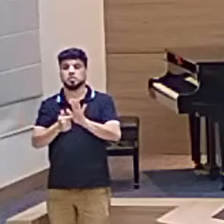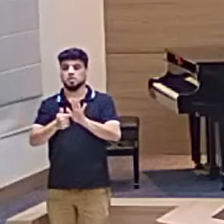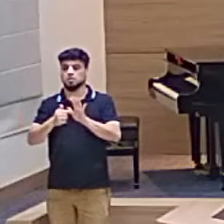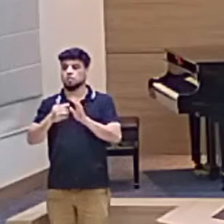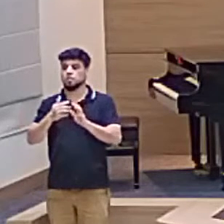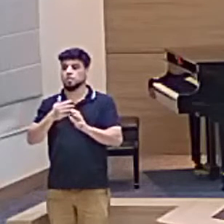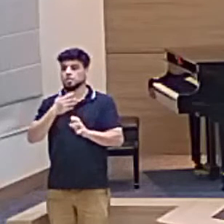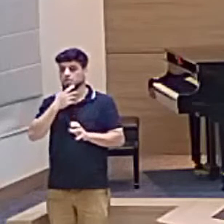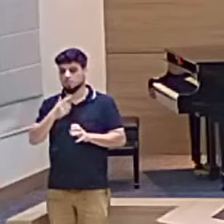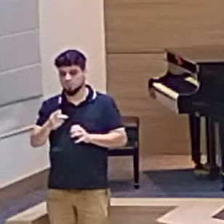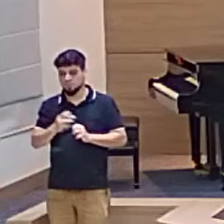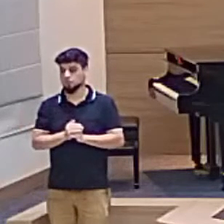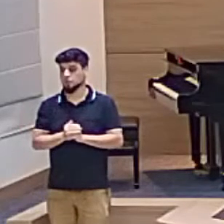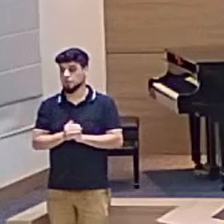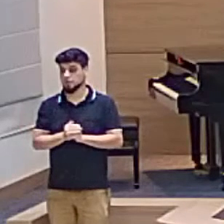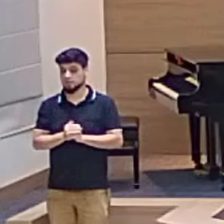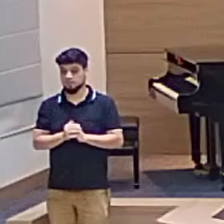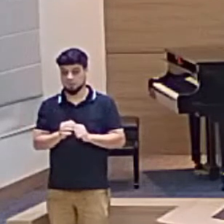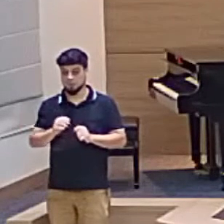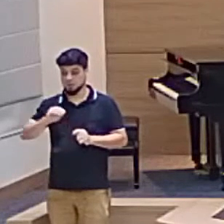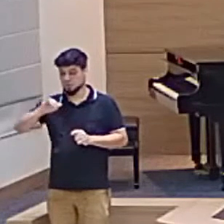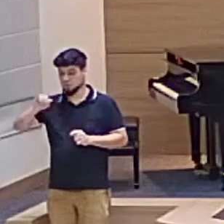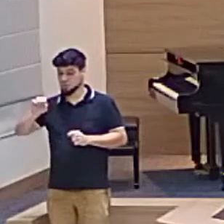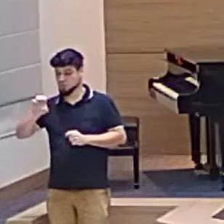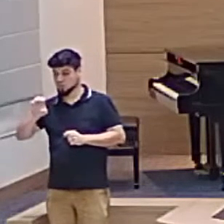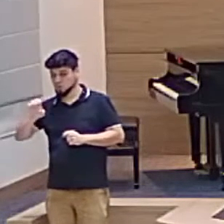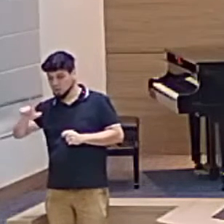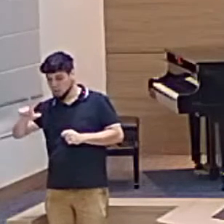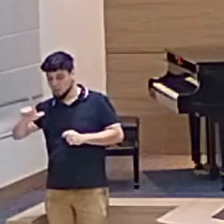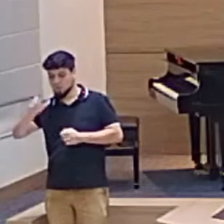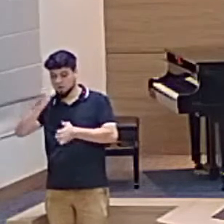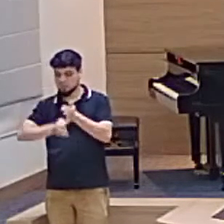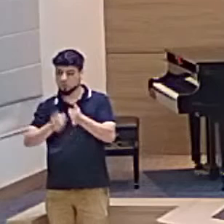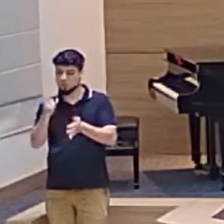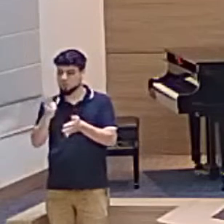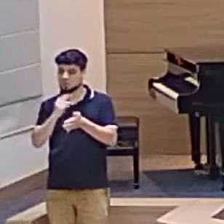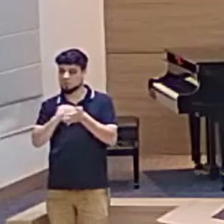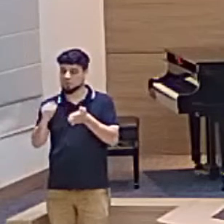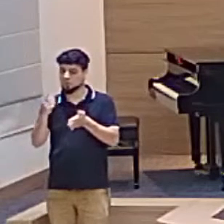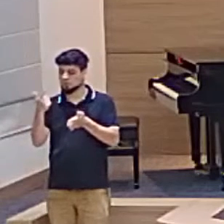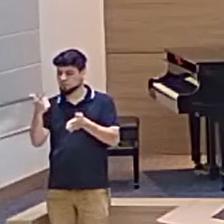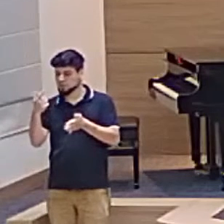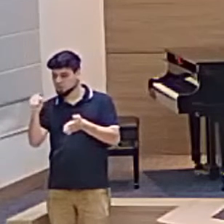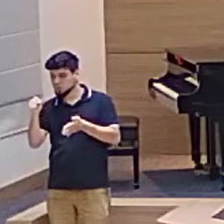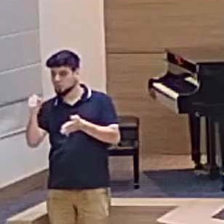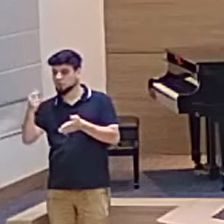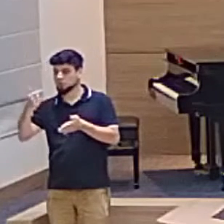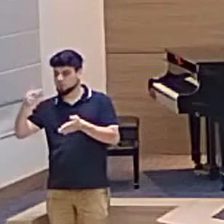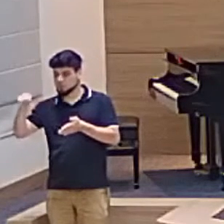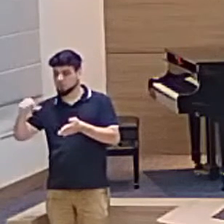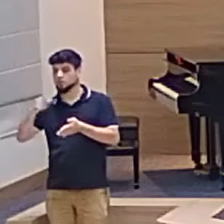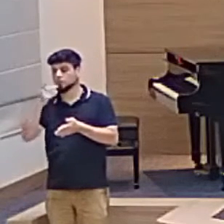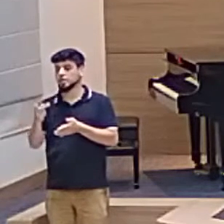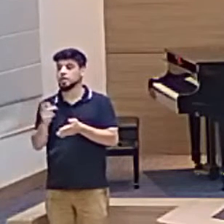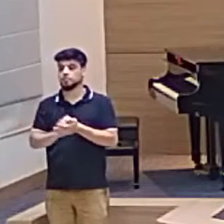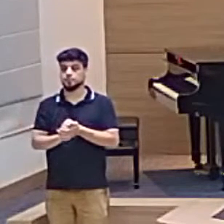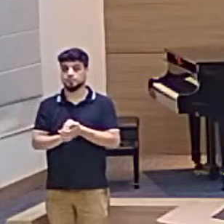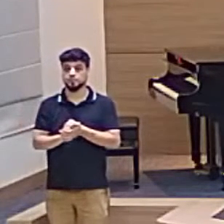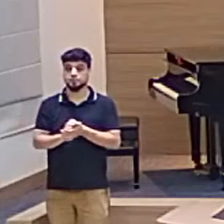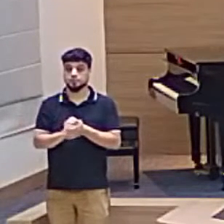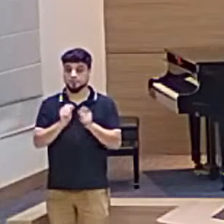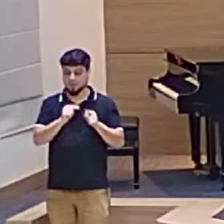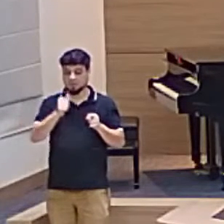nelas a profecia de Joel Capítulo 2 Versículo 28 e 29 Cheios do Espírito Santo mulheres de Deus